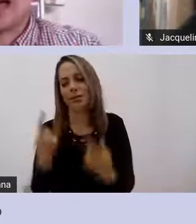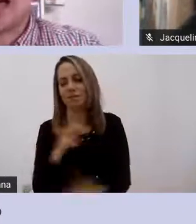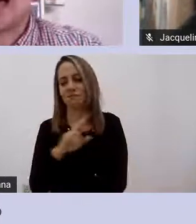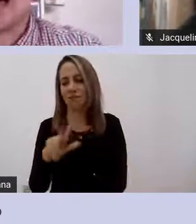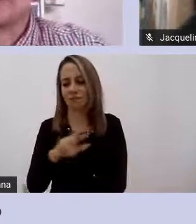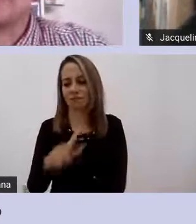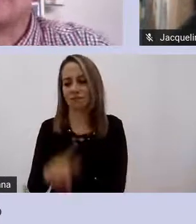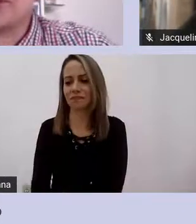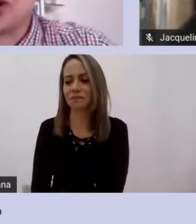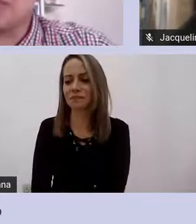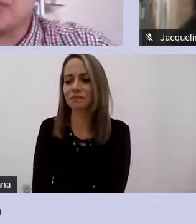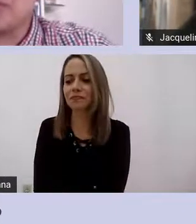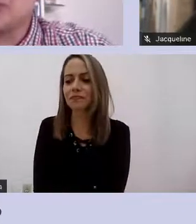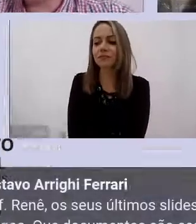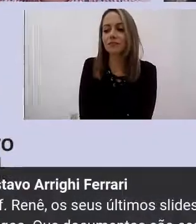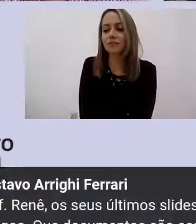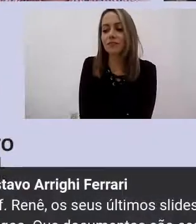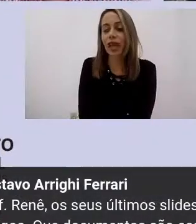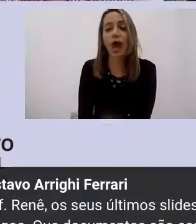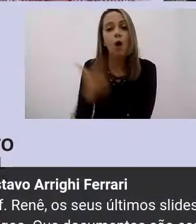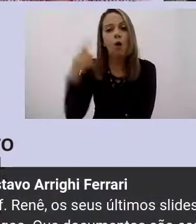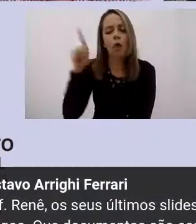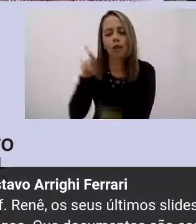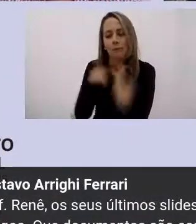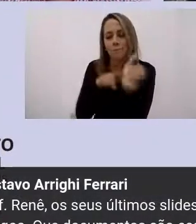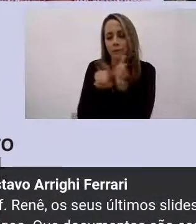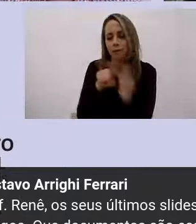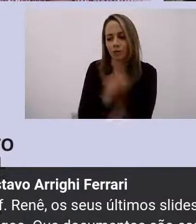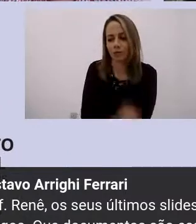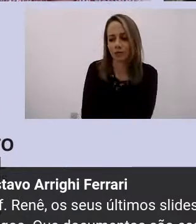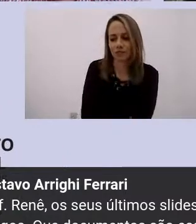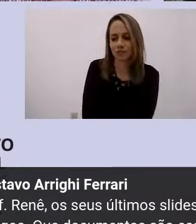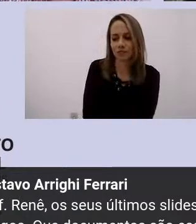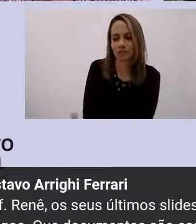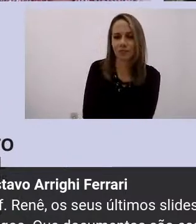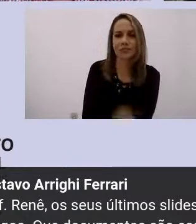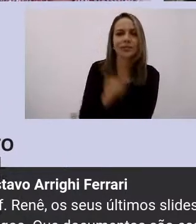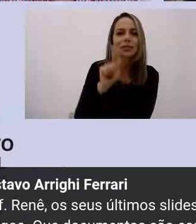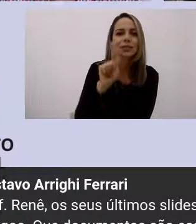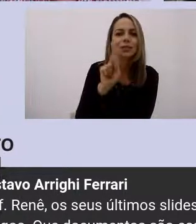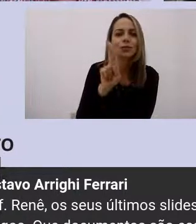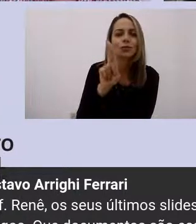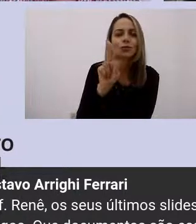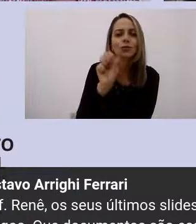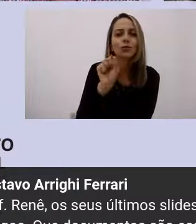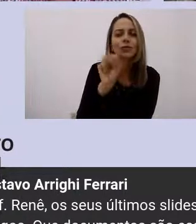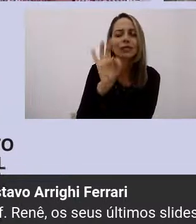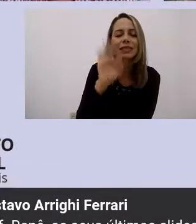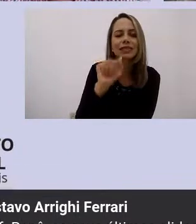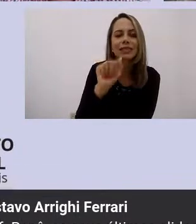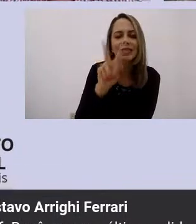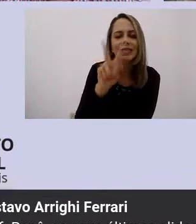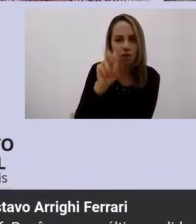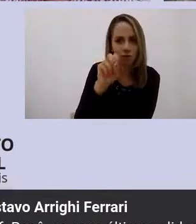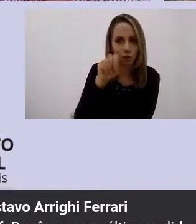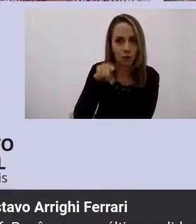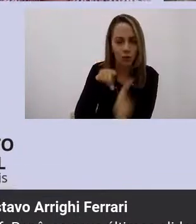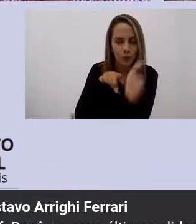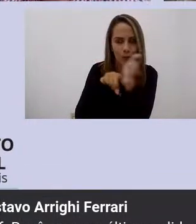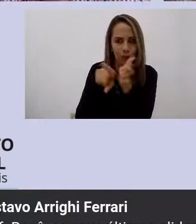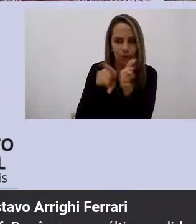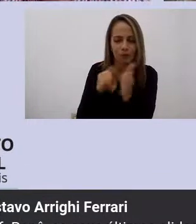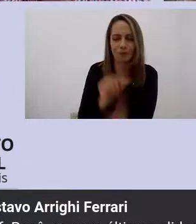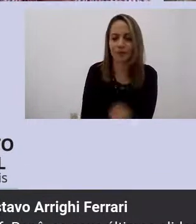vamos lá. A próxima pergunta é do Gustavo, Gustavo Ferrari. É, Renê, os seus